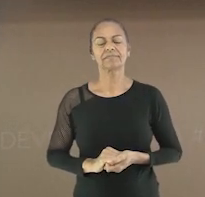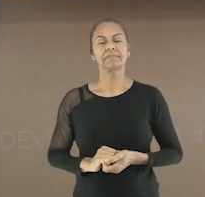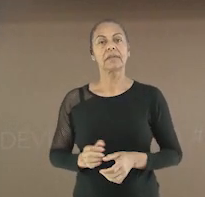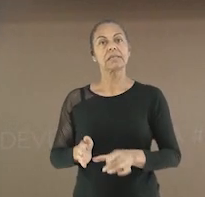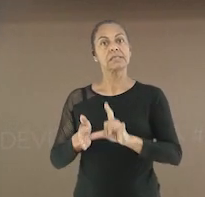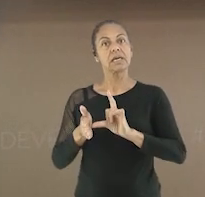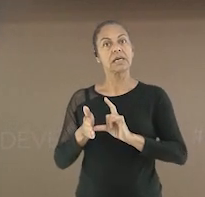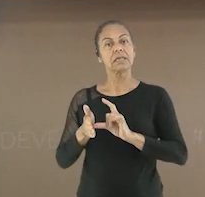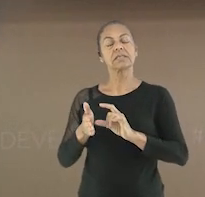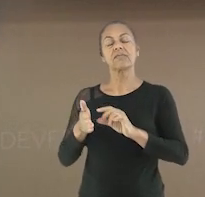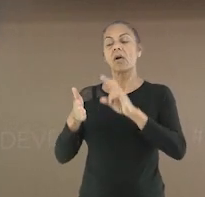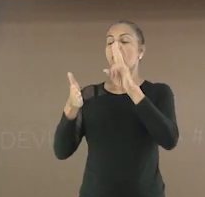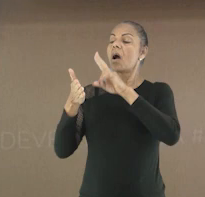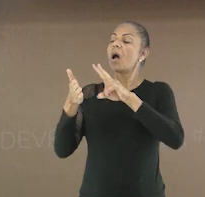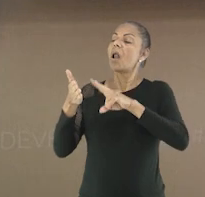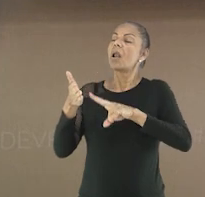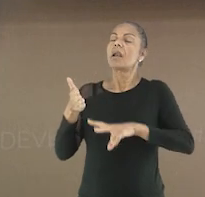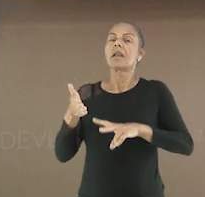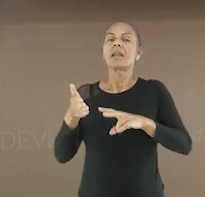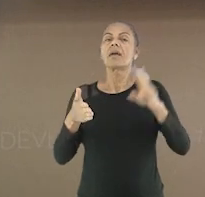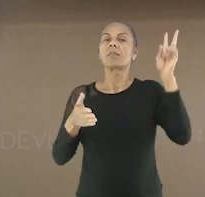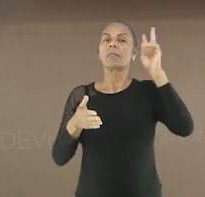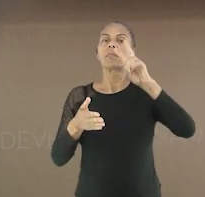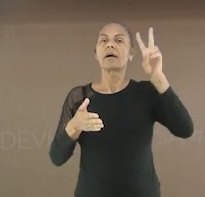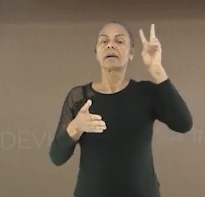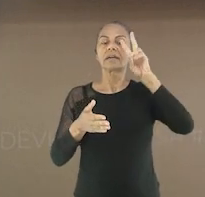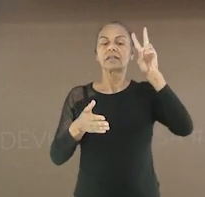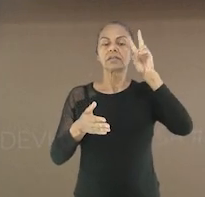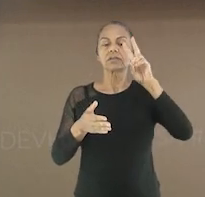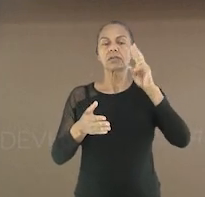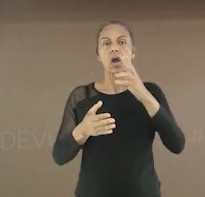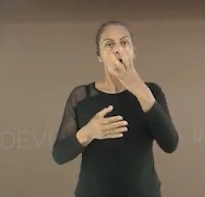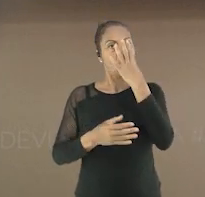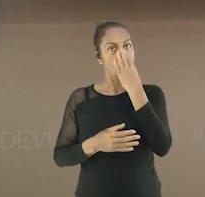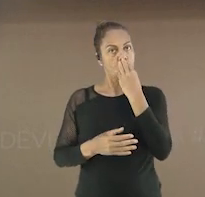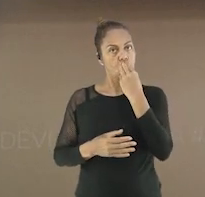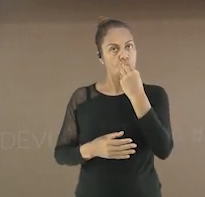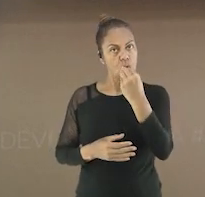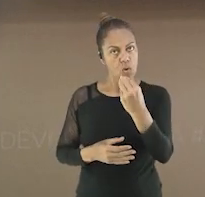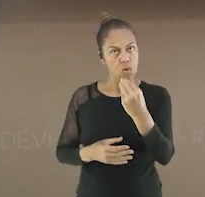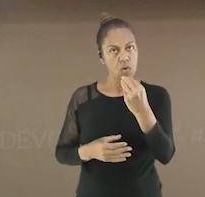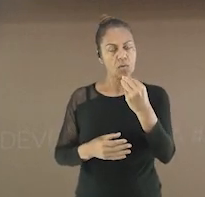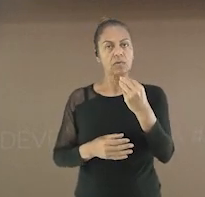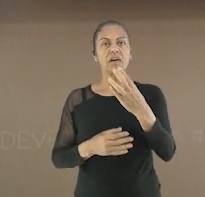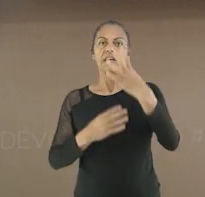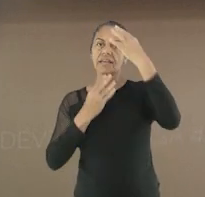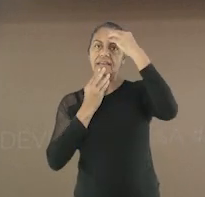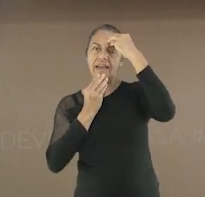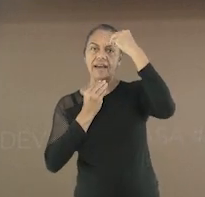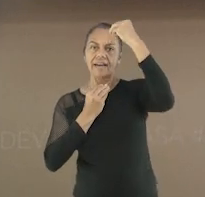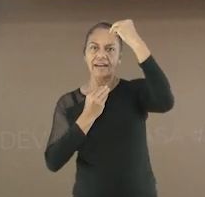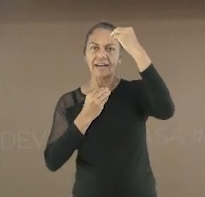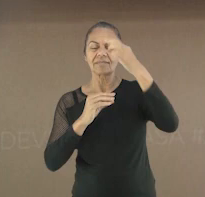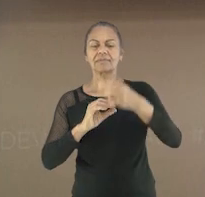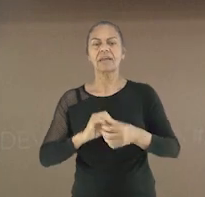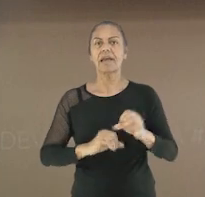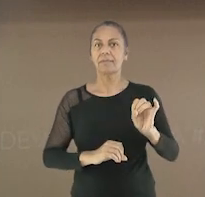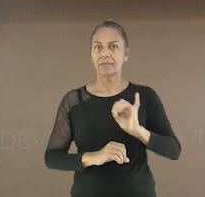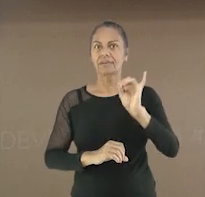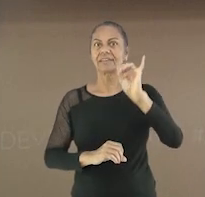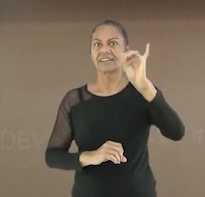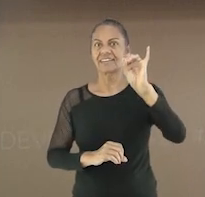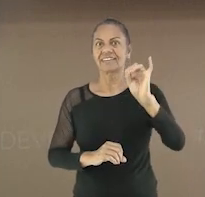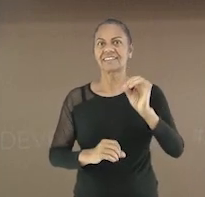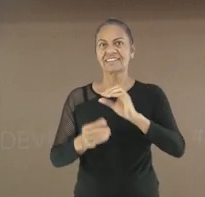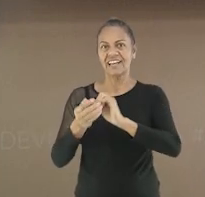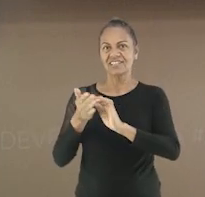disso nós vamos ler a história que se chama O Lobo e a Cabra. Acompanhe a história porque ela será muito importante